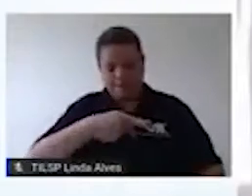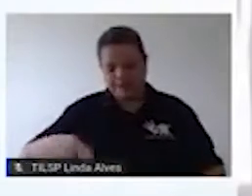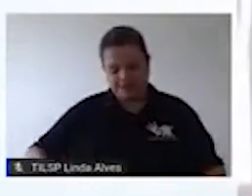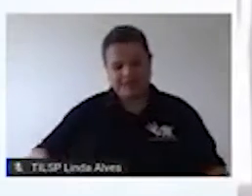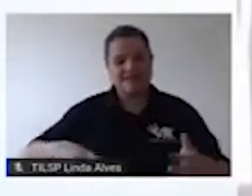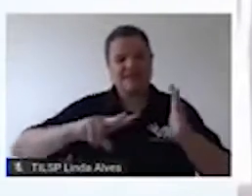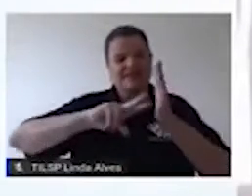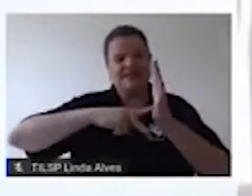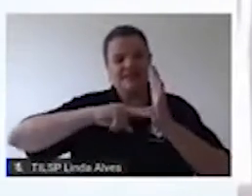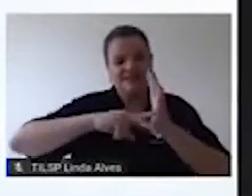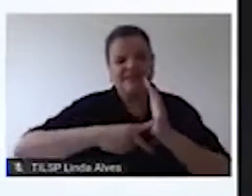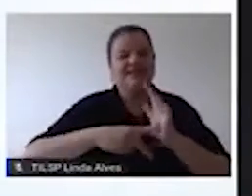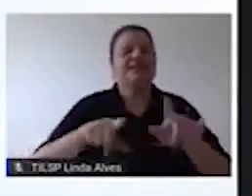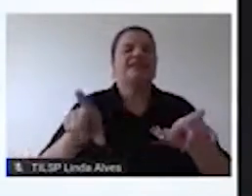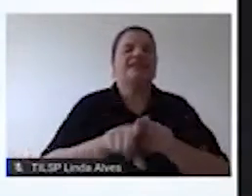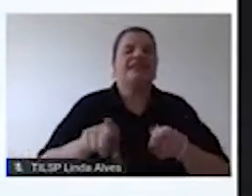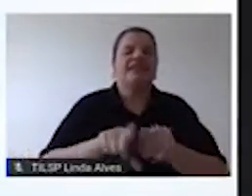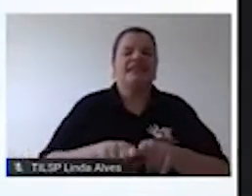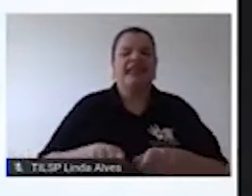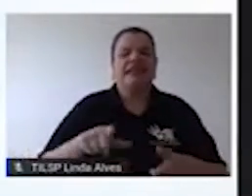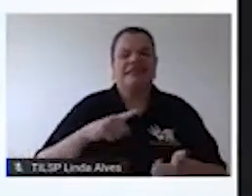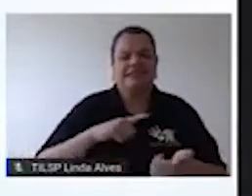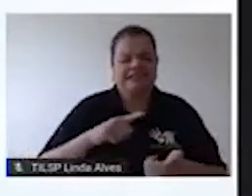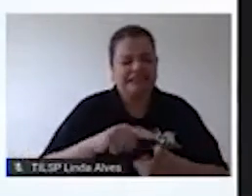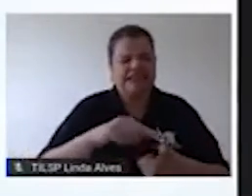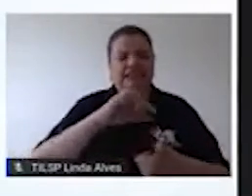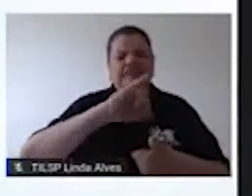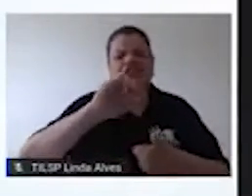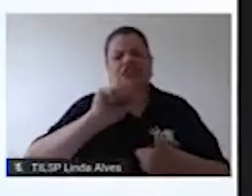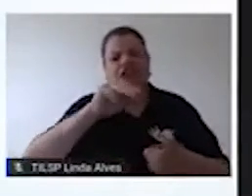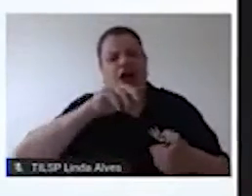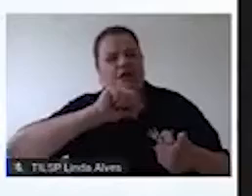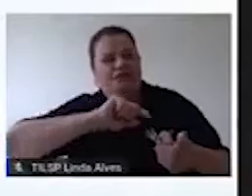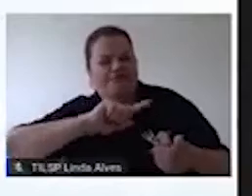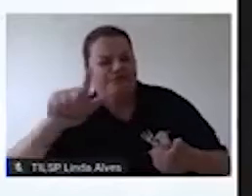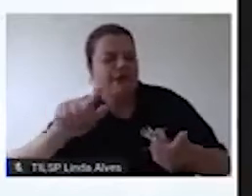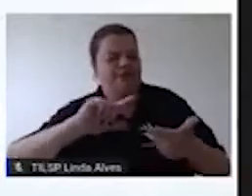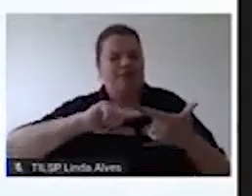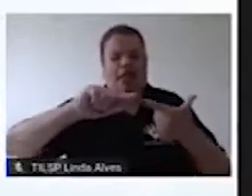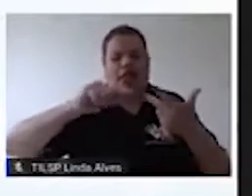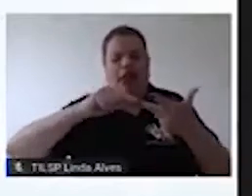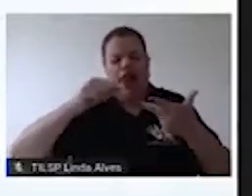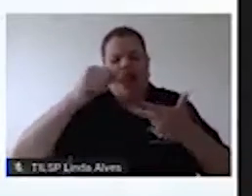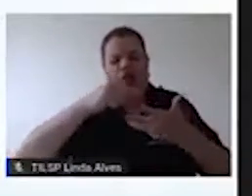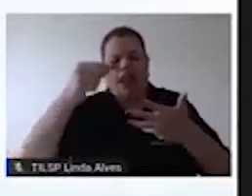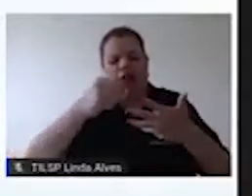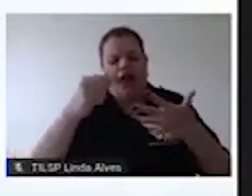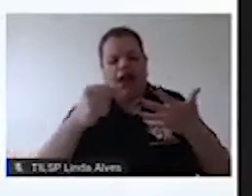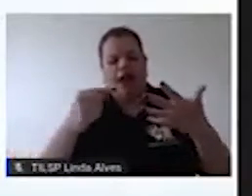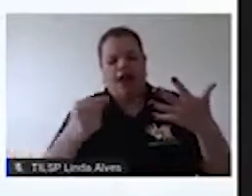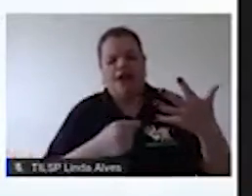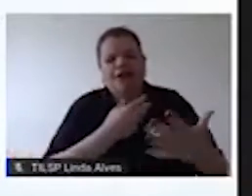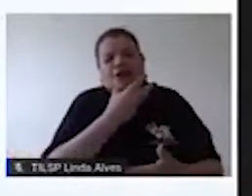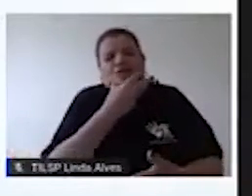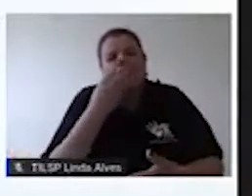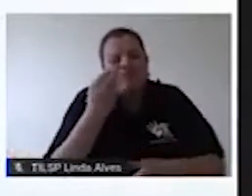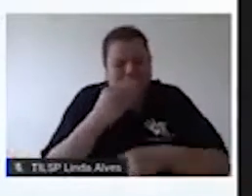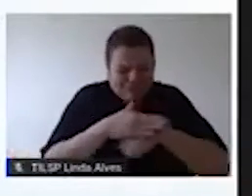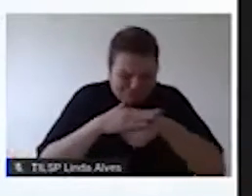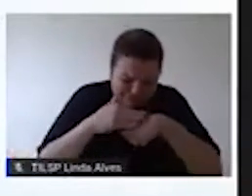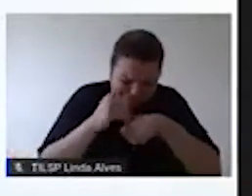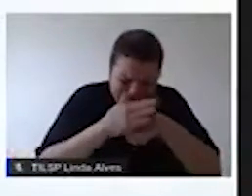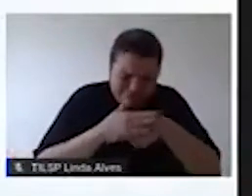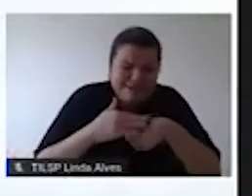meu amigo Paulo Piscinini, ao Jamil, enfim, há tantas pessoas que eu tenho assim, um carinho